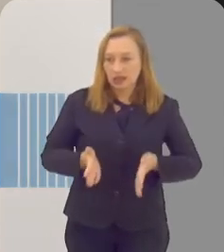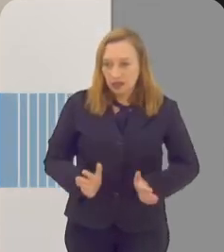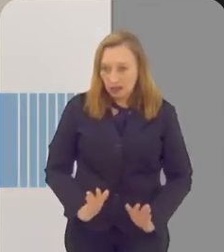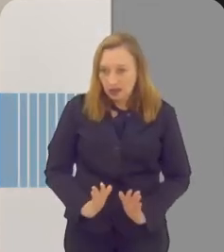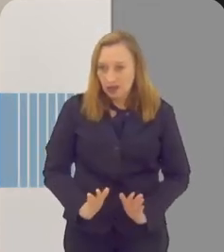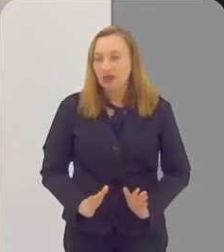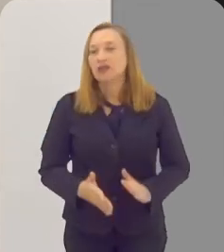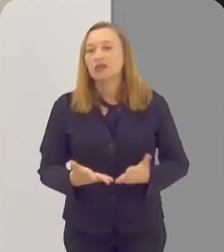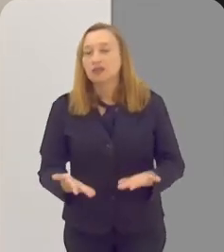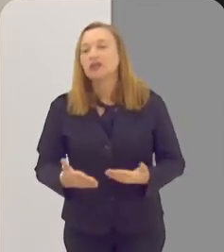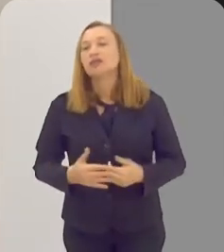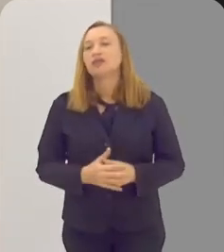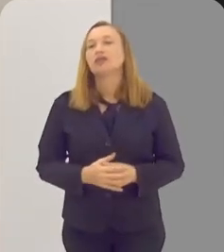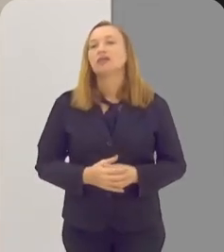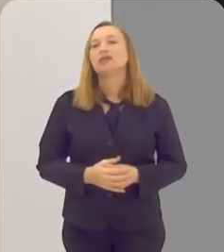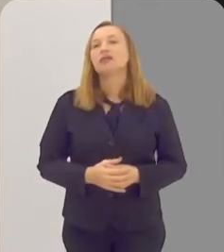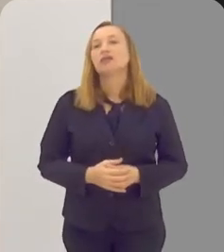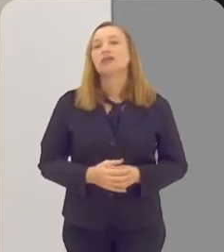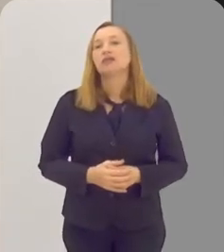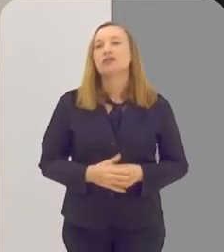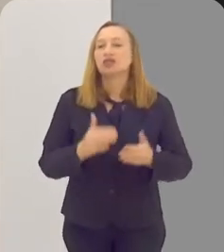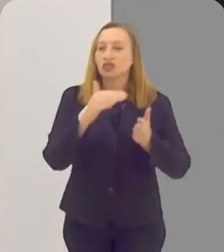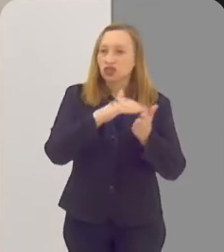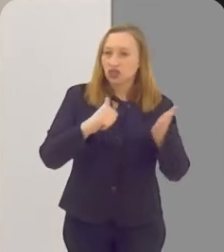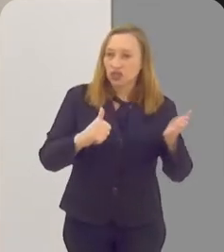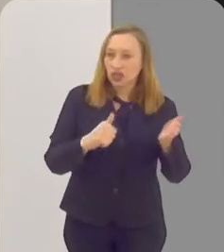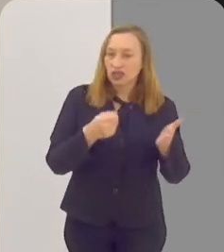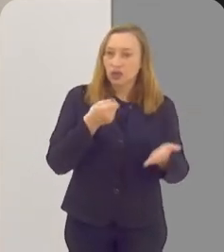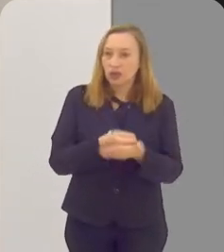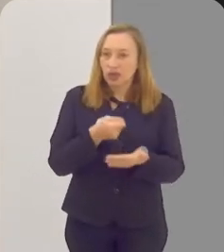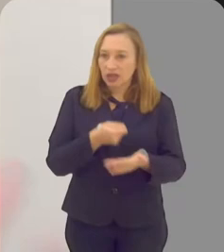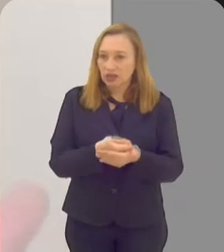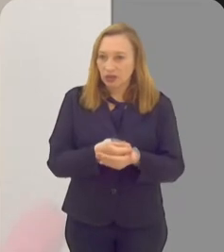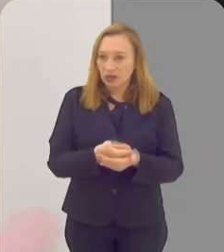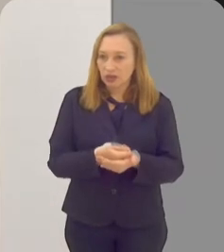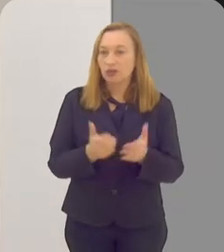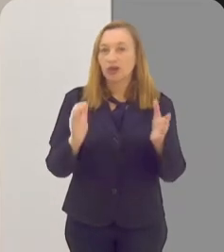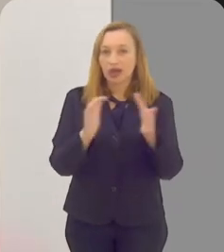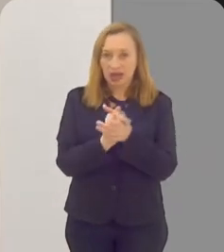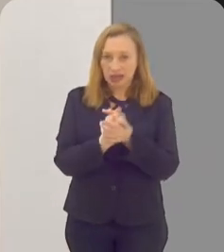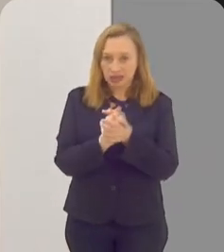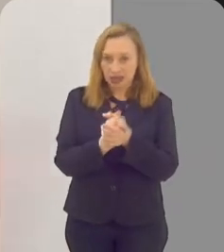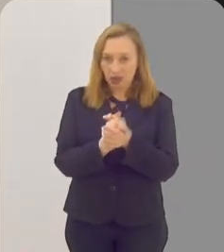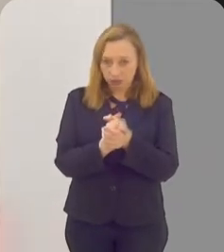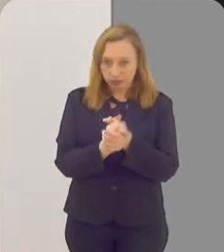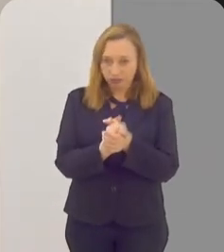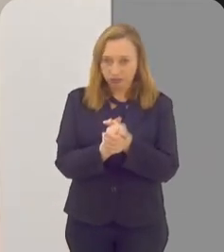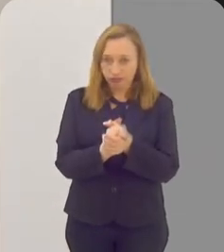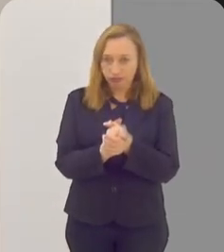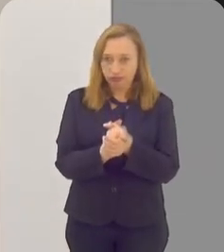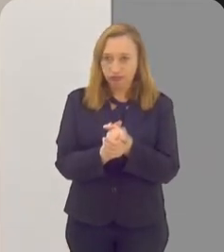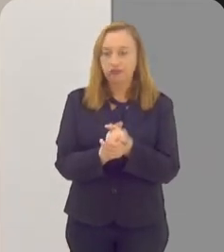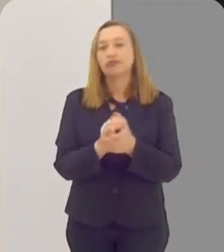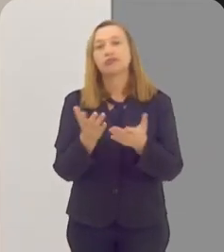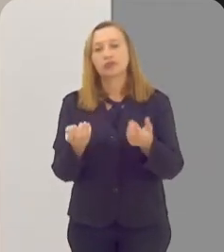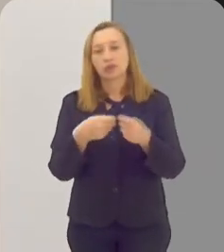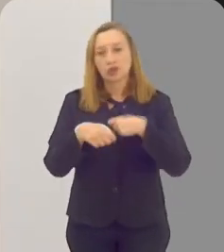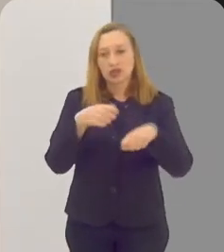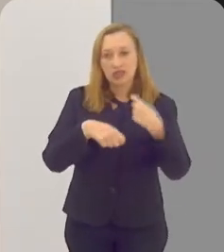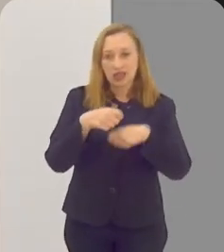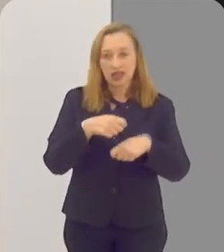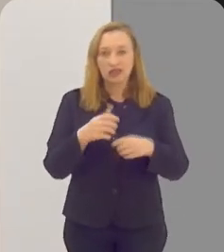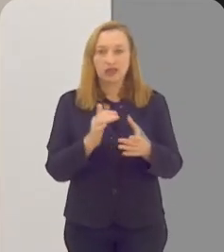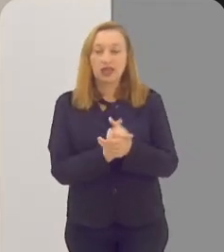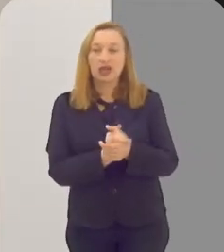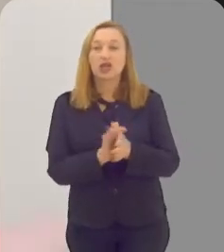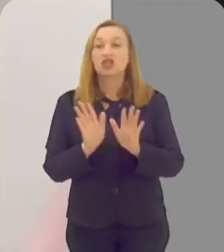maternidade e paternidade, né? Que seria uma licença aí a ser tirada obrigatoriamente pelo casal, de alguma forma aí